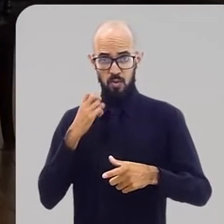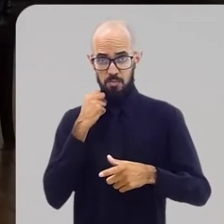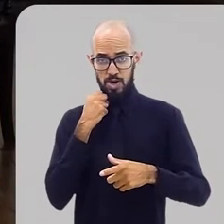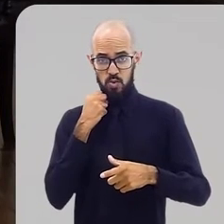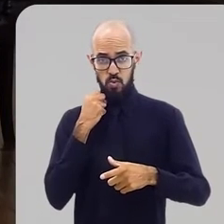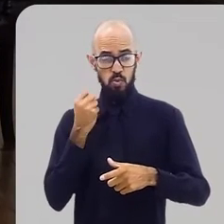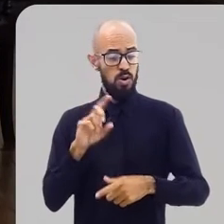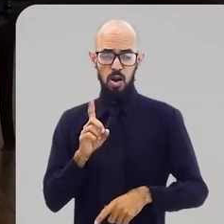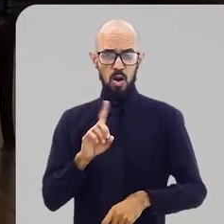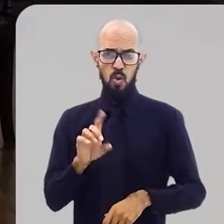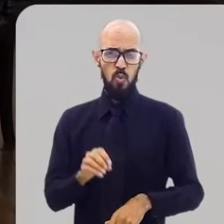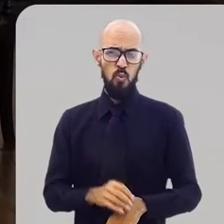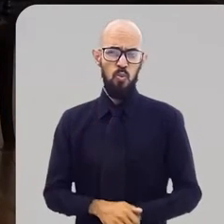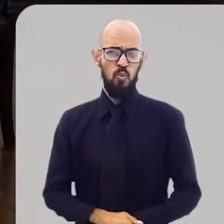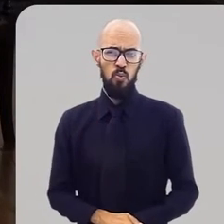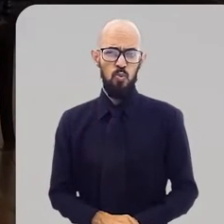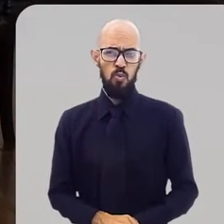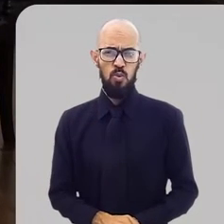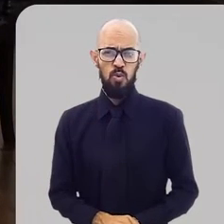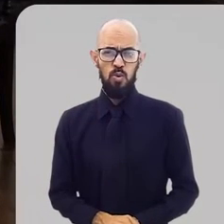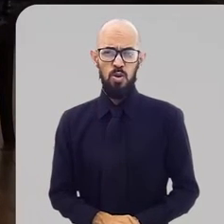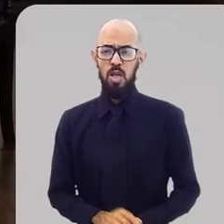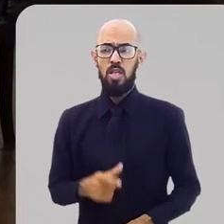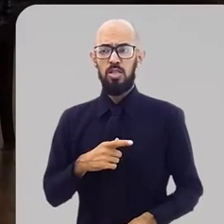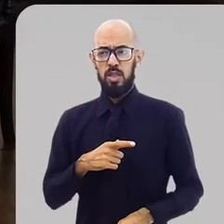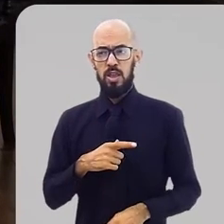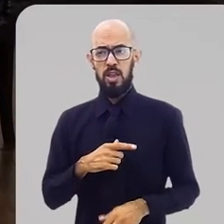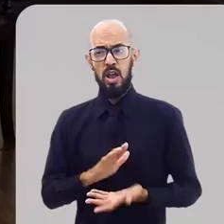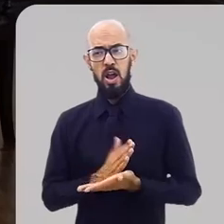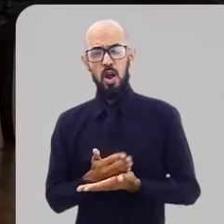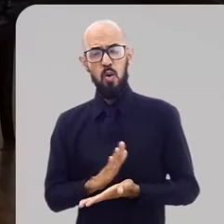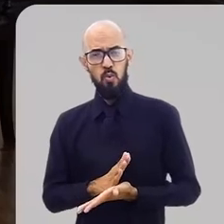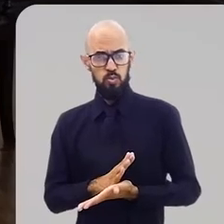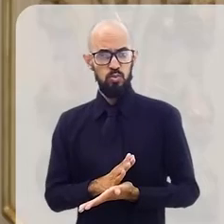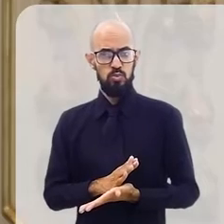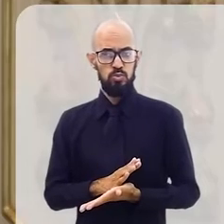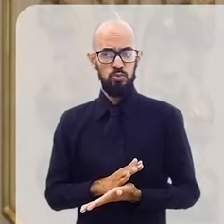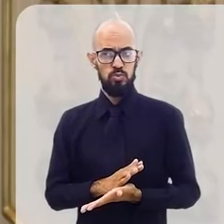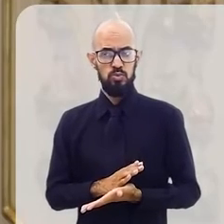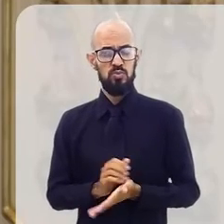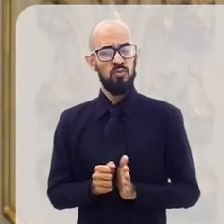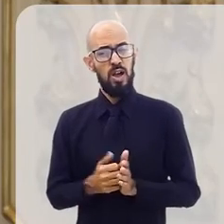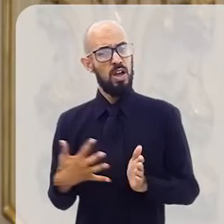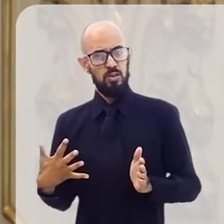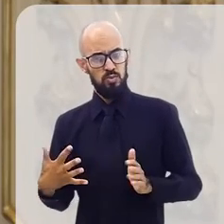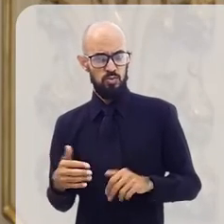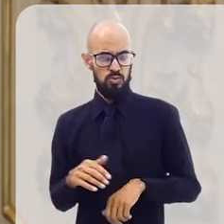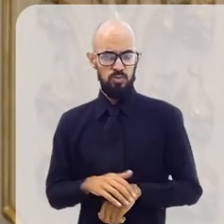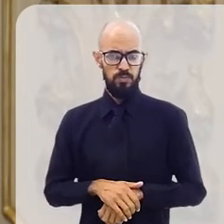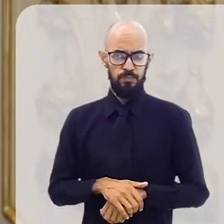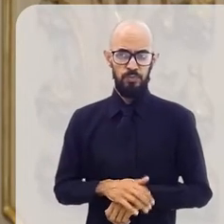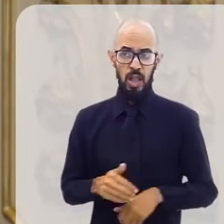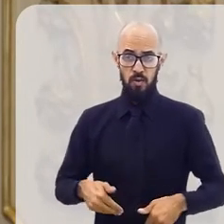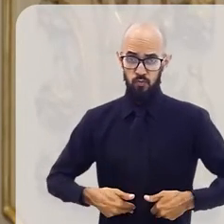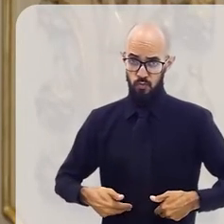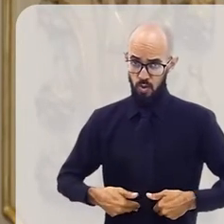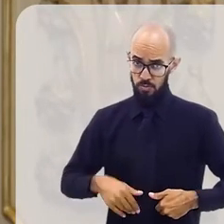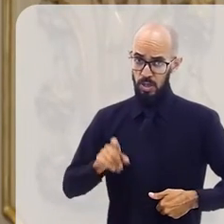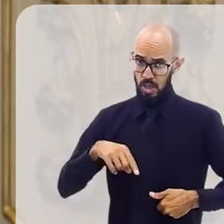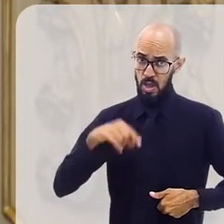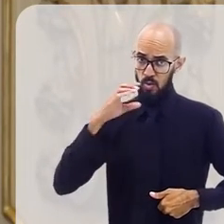um abrigo de algum lugar não é então são muitas as situações então a fome